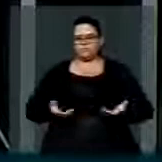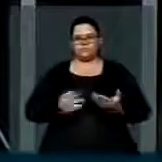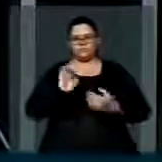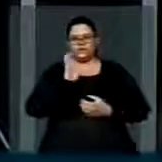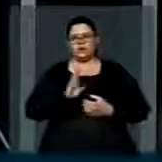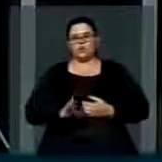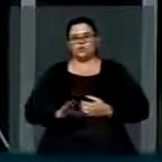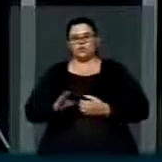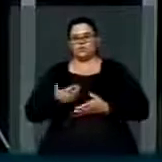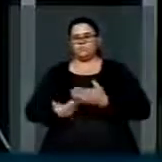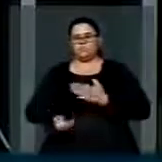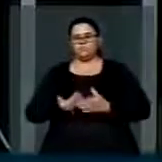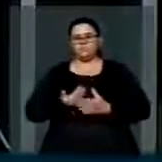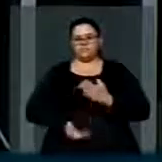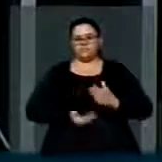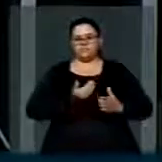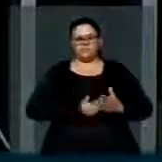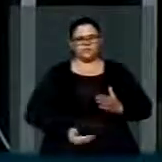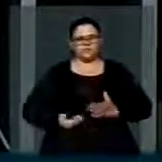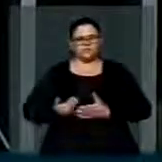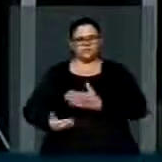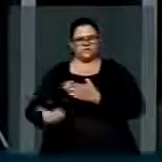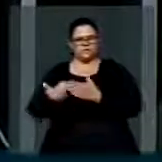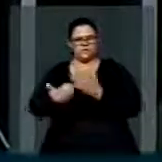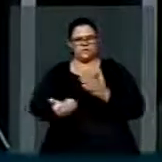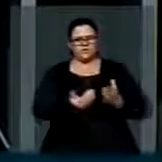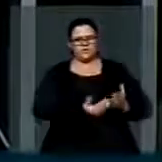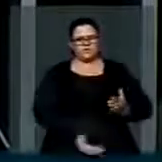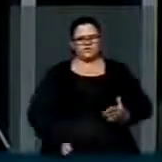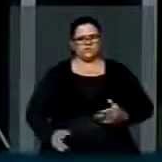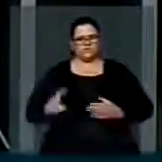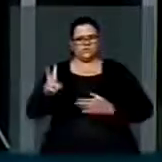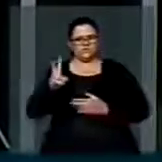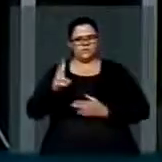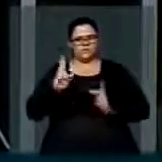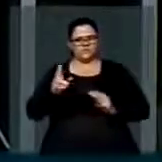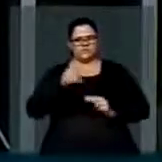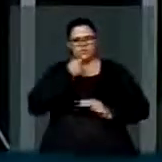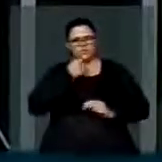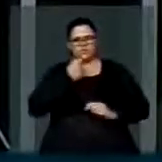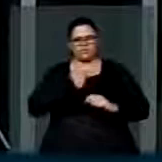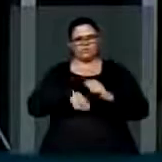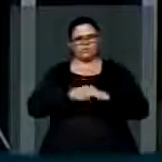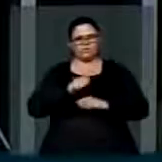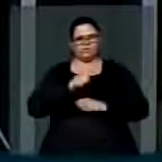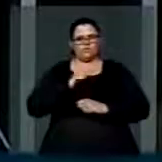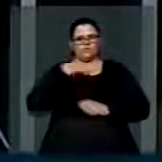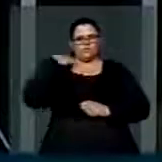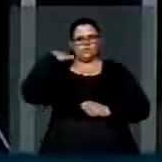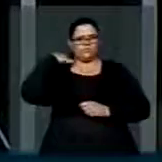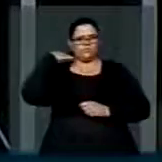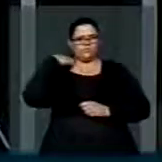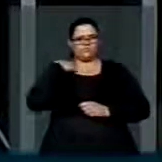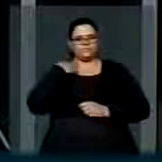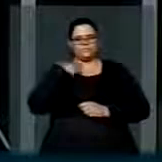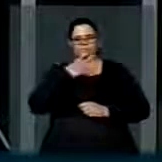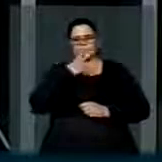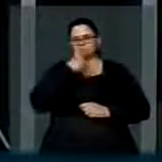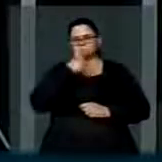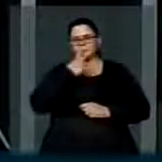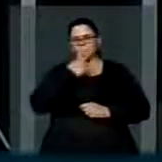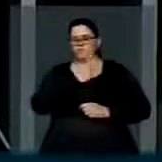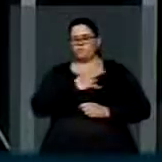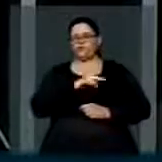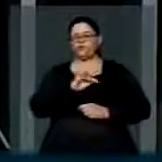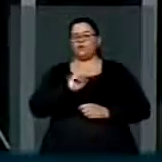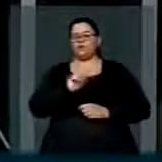Somos aqueles que destoam na foto. Como afirmou o economista sênior do Banco Espírito Santo, Flávio Serrano, qualquer que